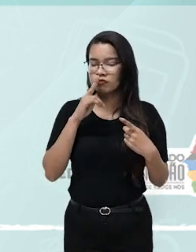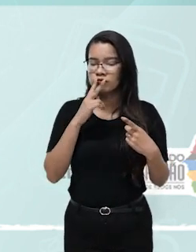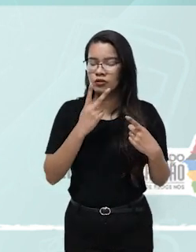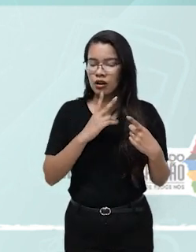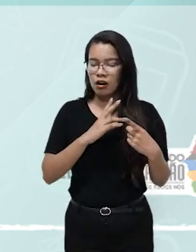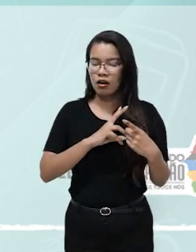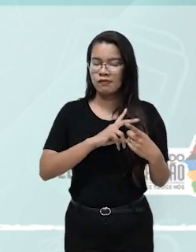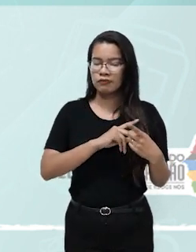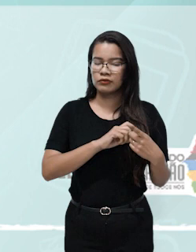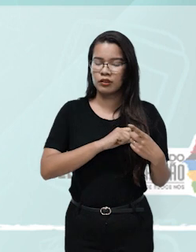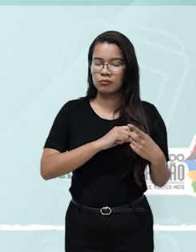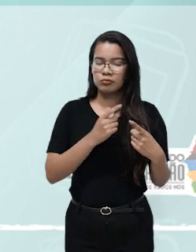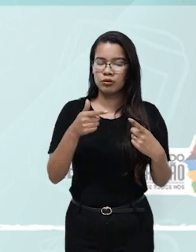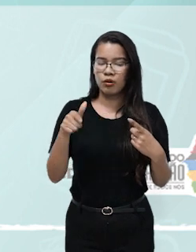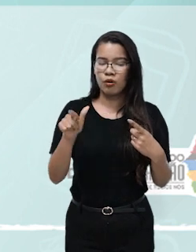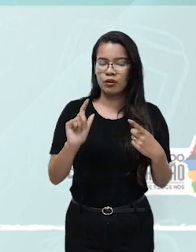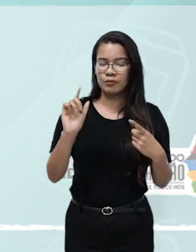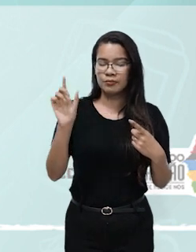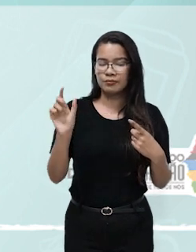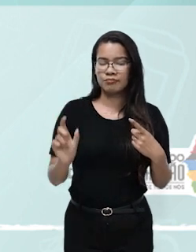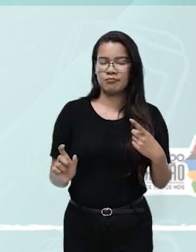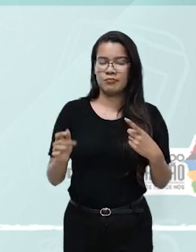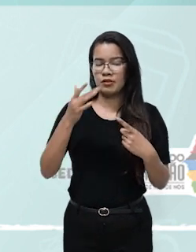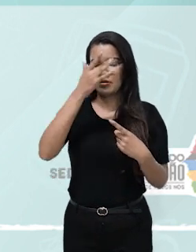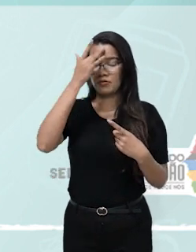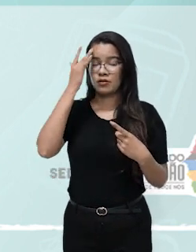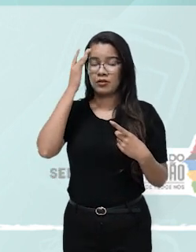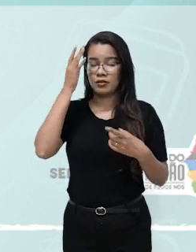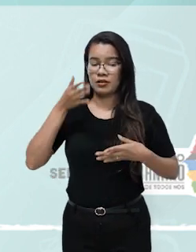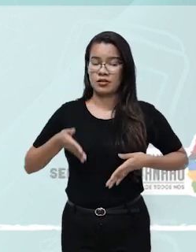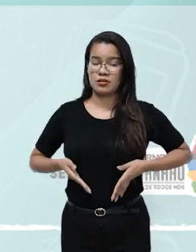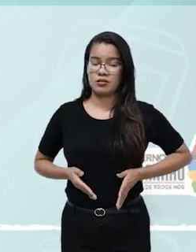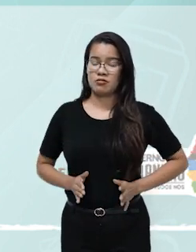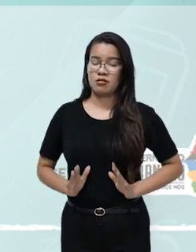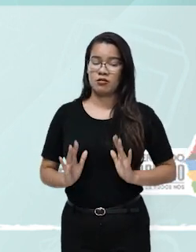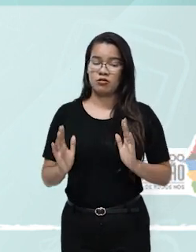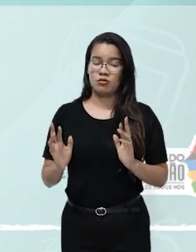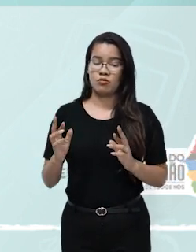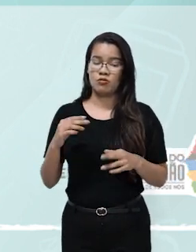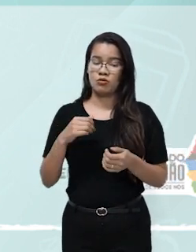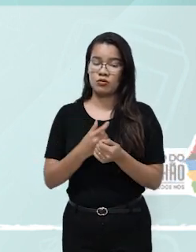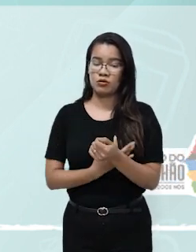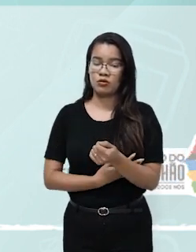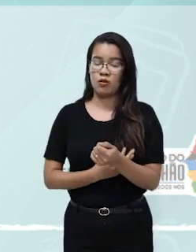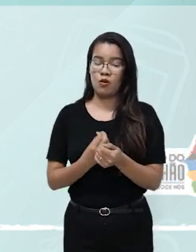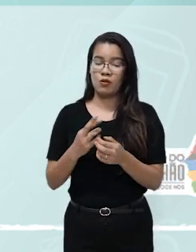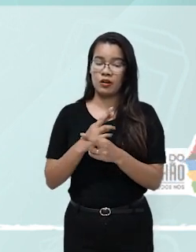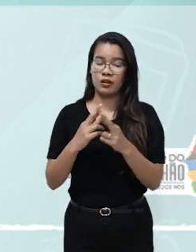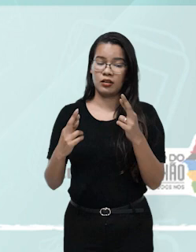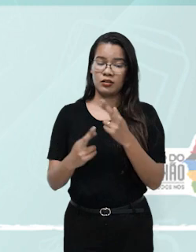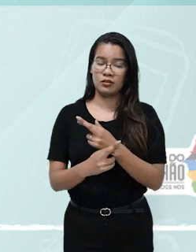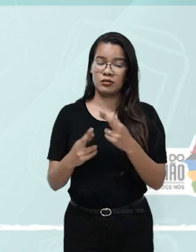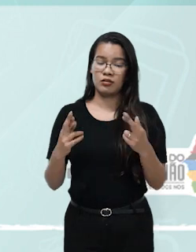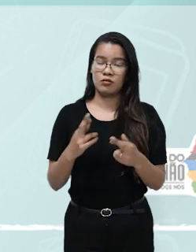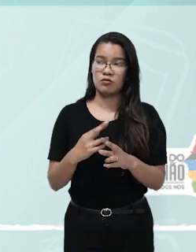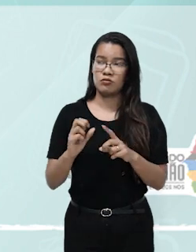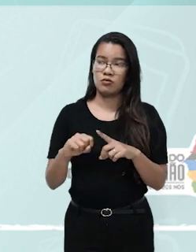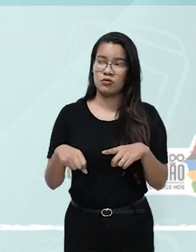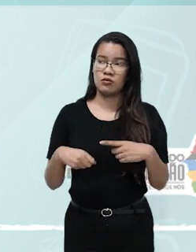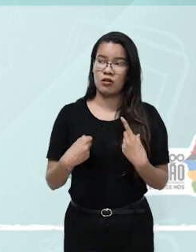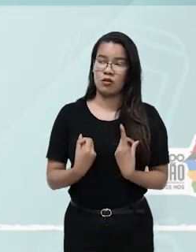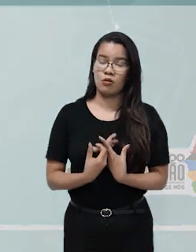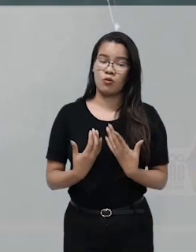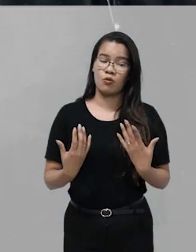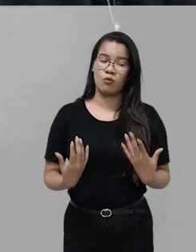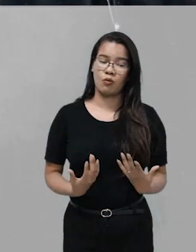pessoa, nascida de laços de consanguinidade ou de relações sociais. Qual a função desse